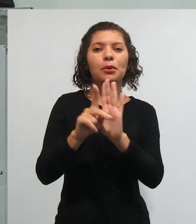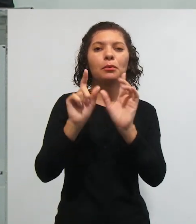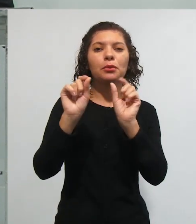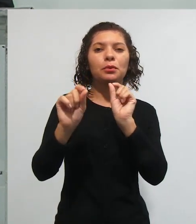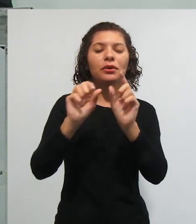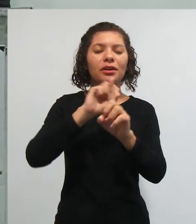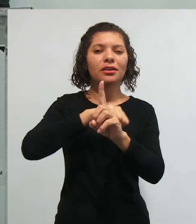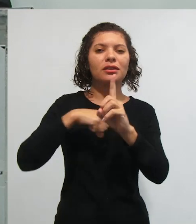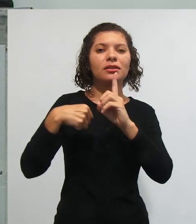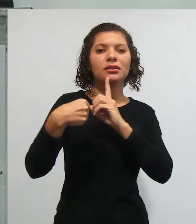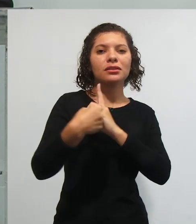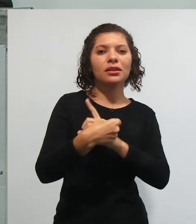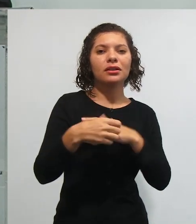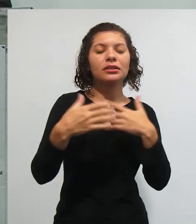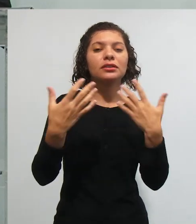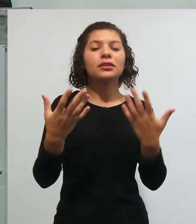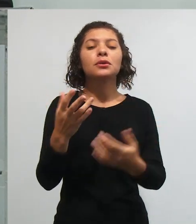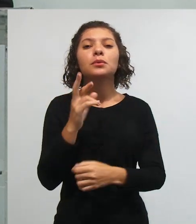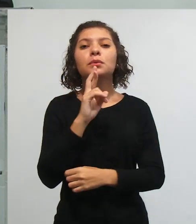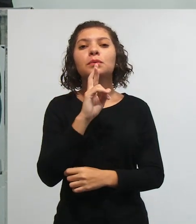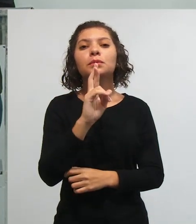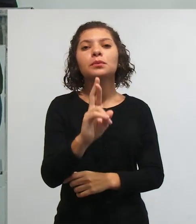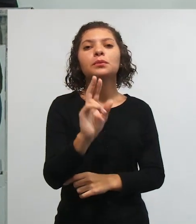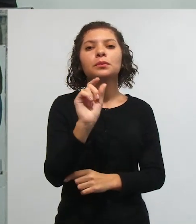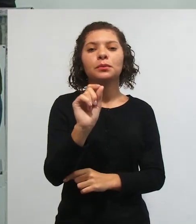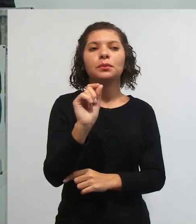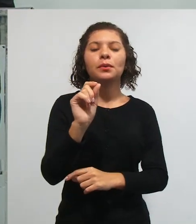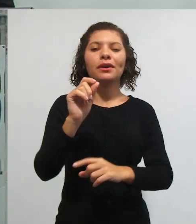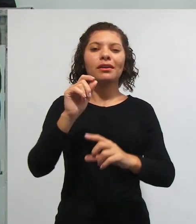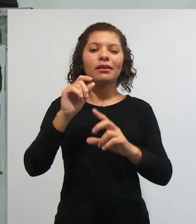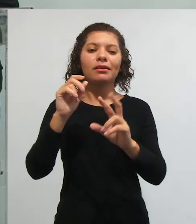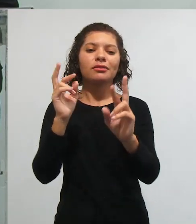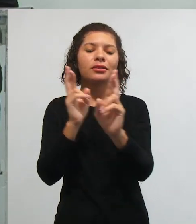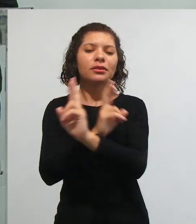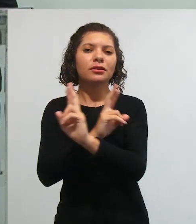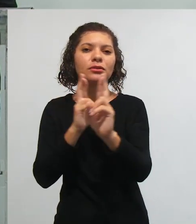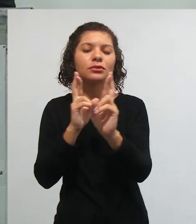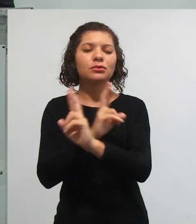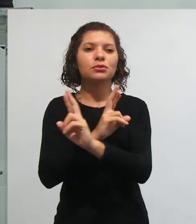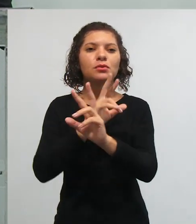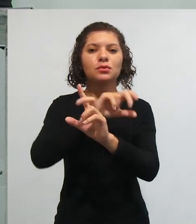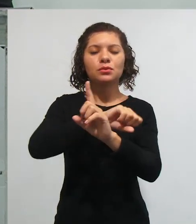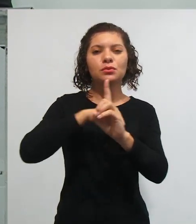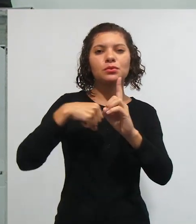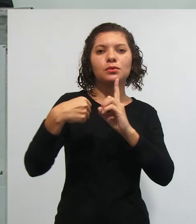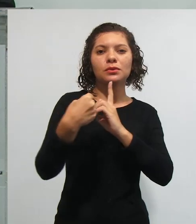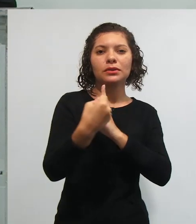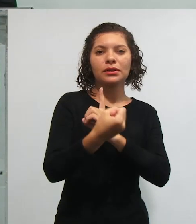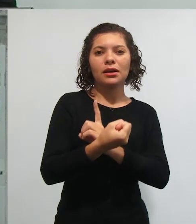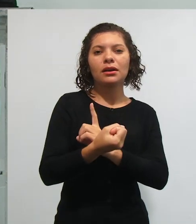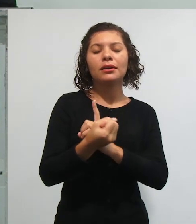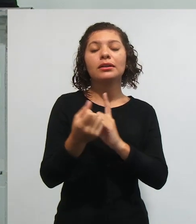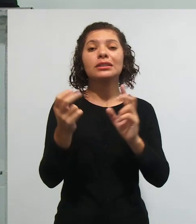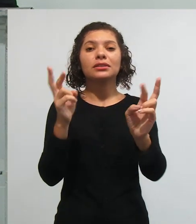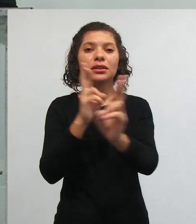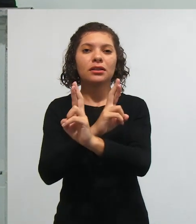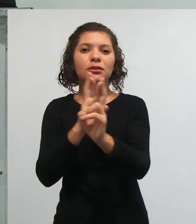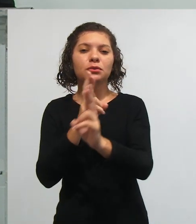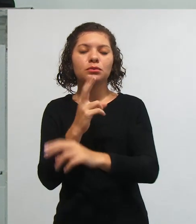que elas são resultados resultados de relações sociais de relações